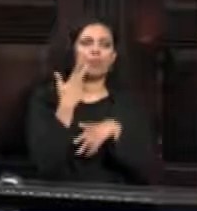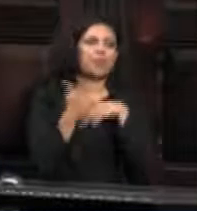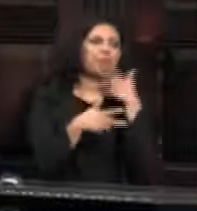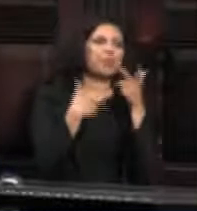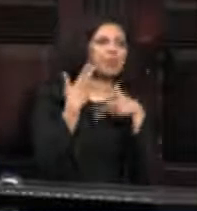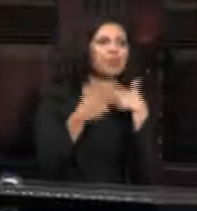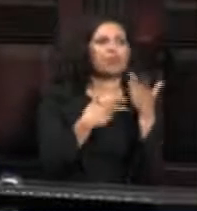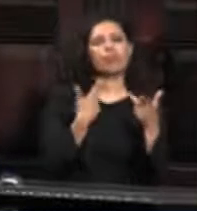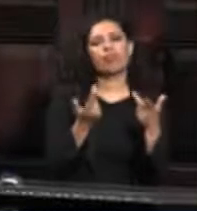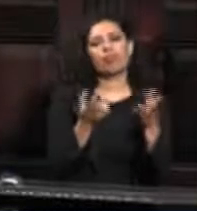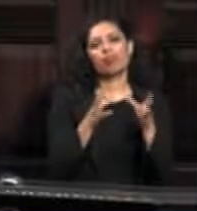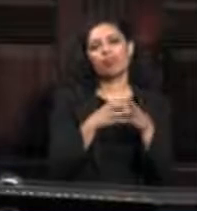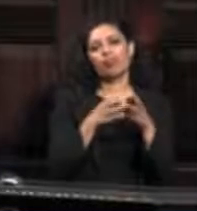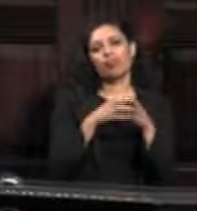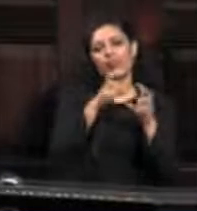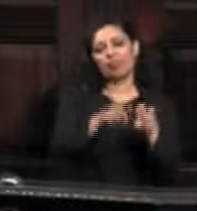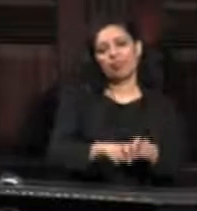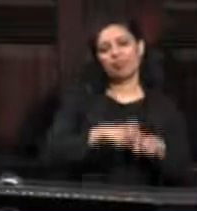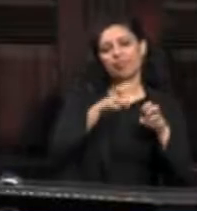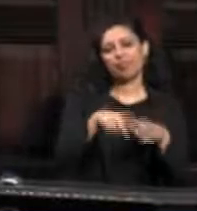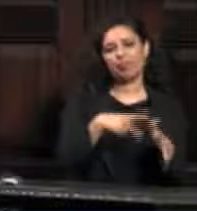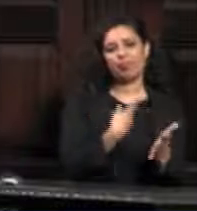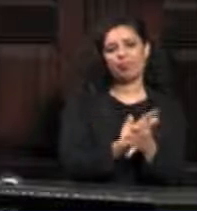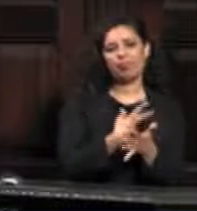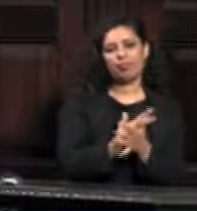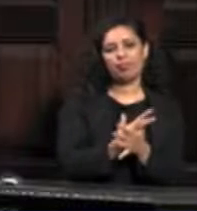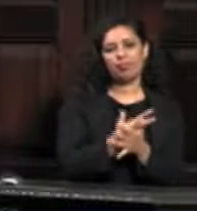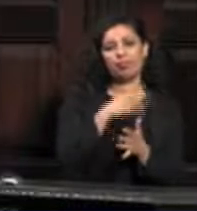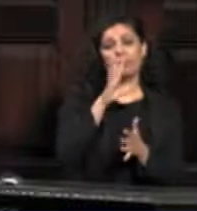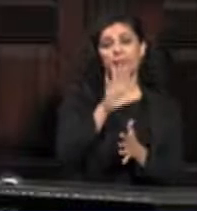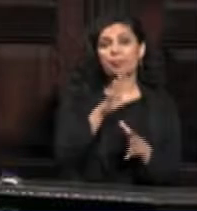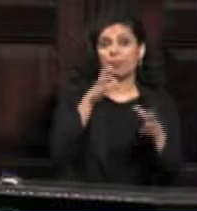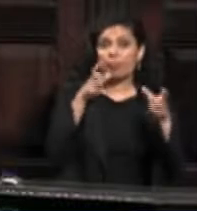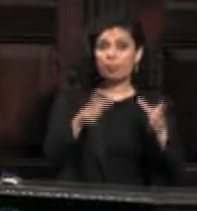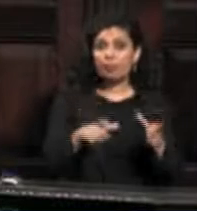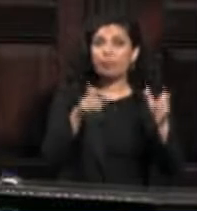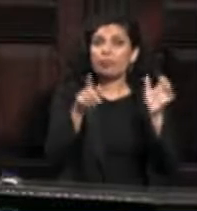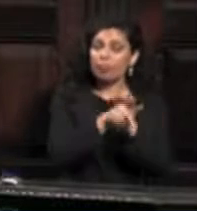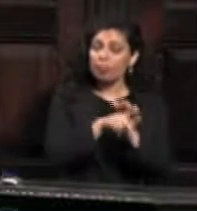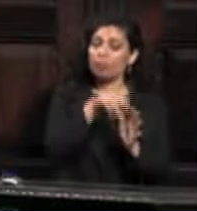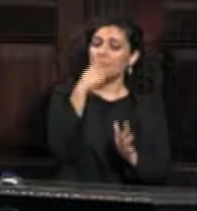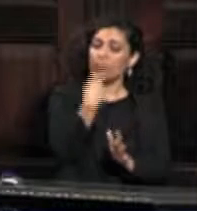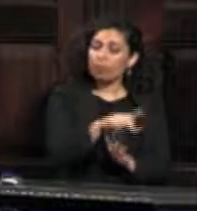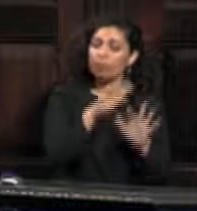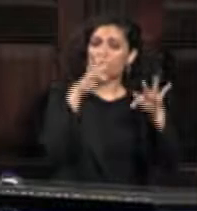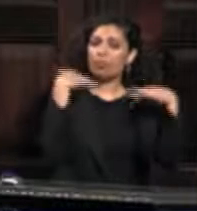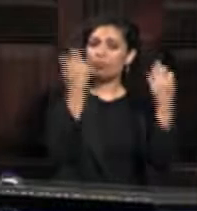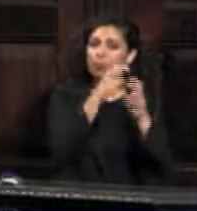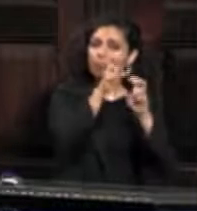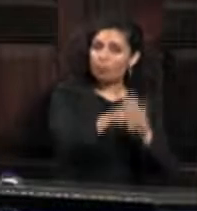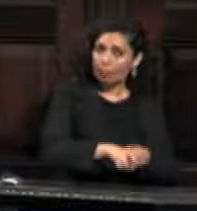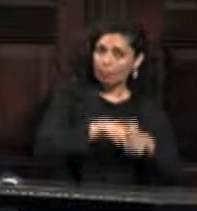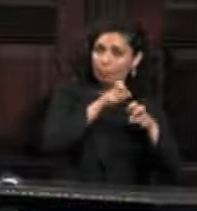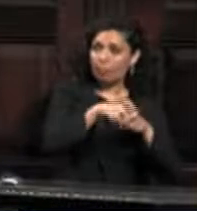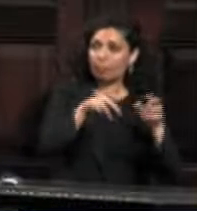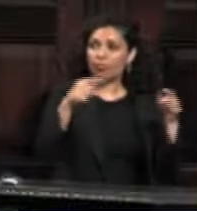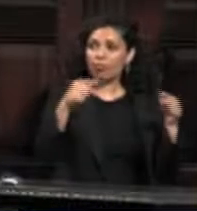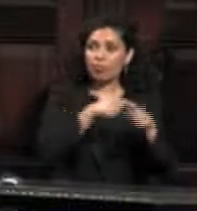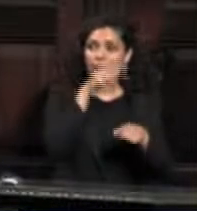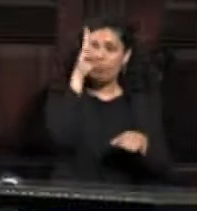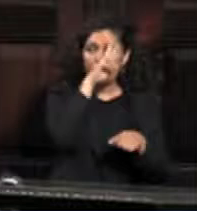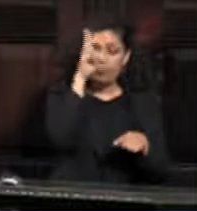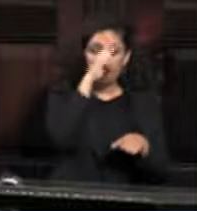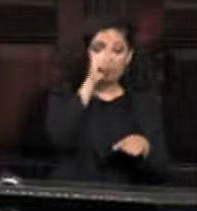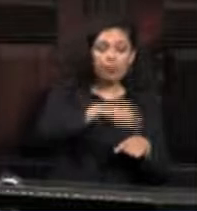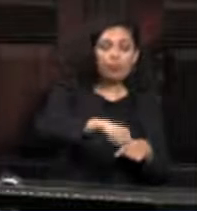produtores de flores estavam errados. Aquele espaço é dos produtores de flores, é histórico, e mais do que